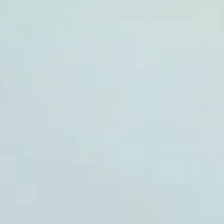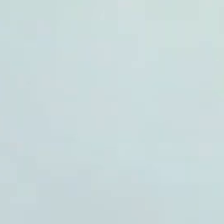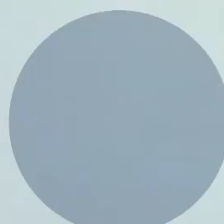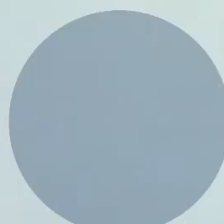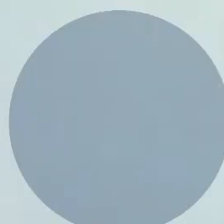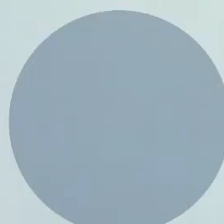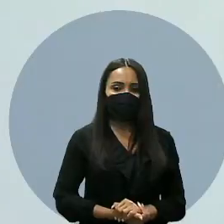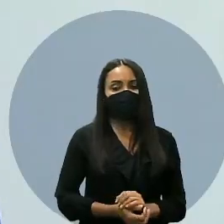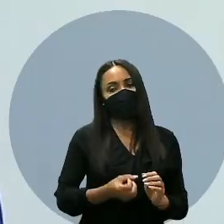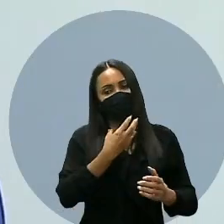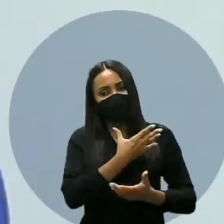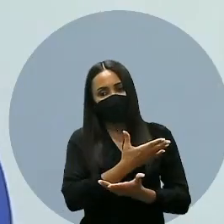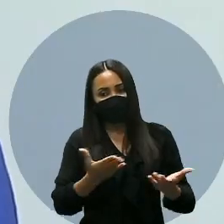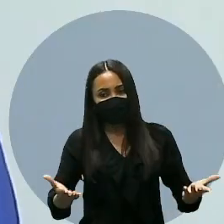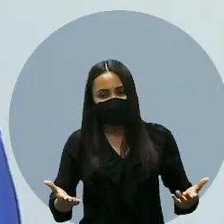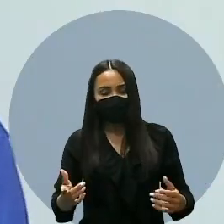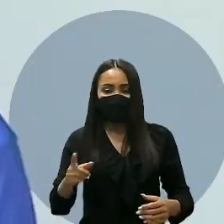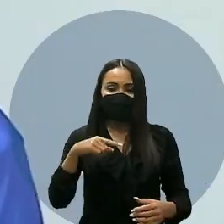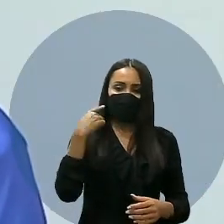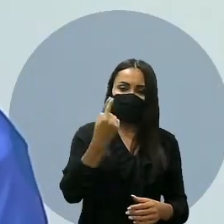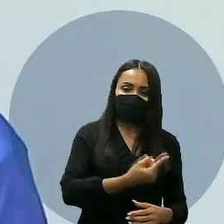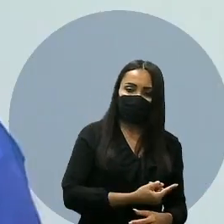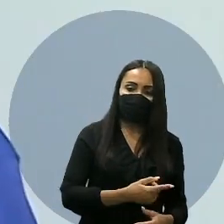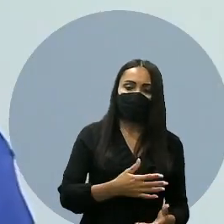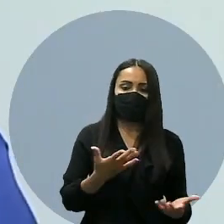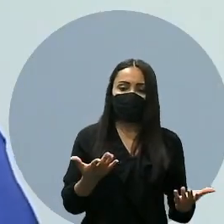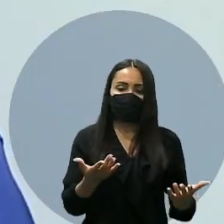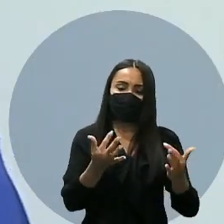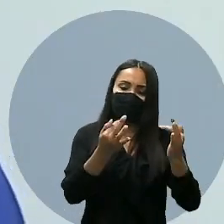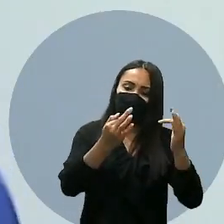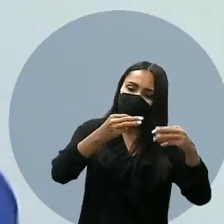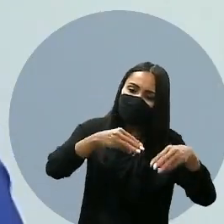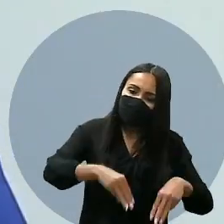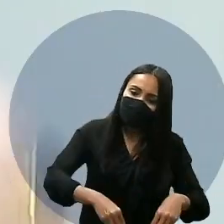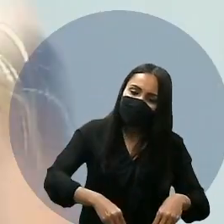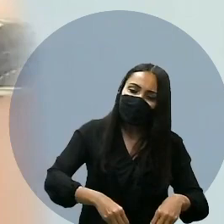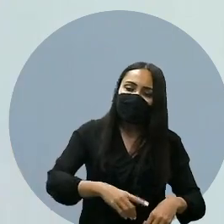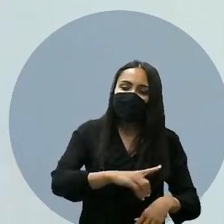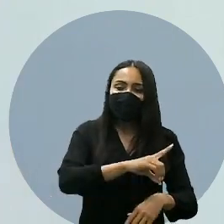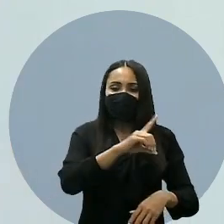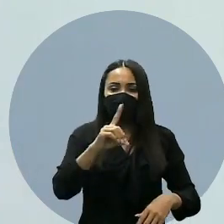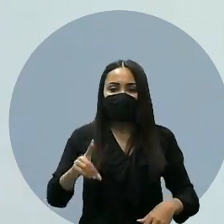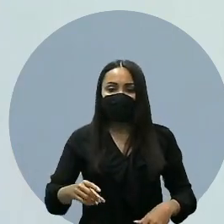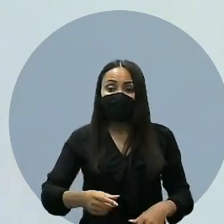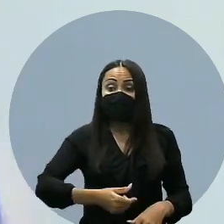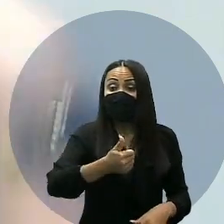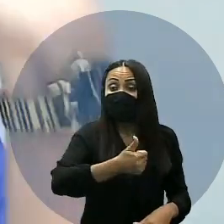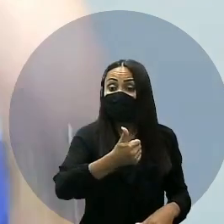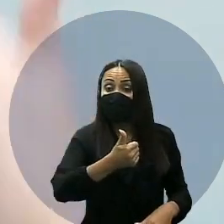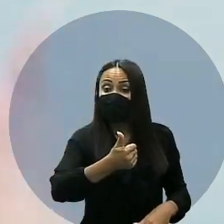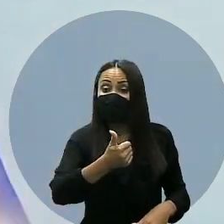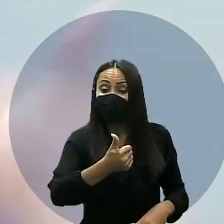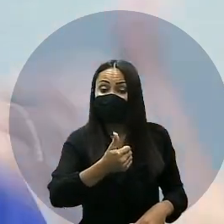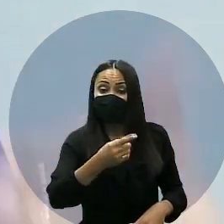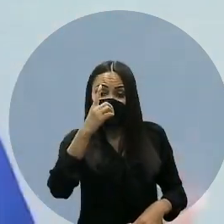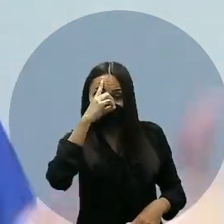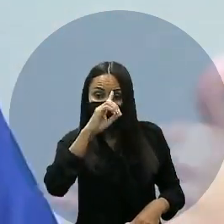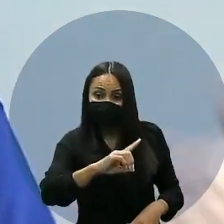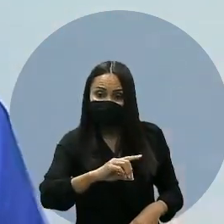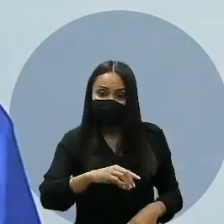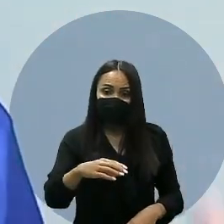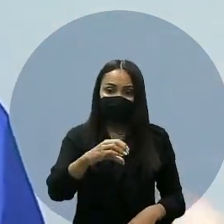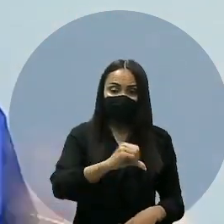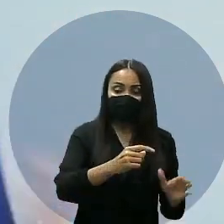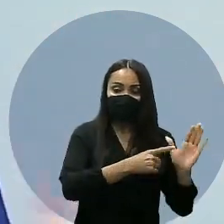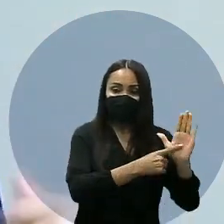Bom, pessoal, estamos chegando ao fim do primeiro dia da 9ª